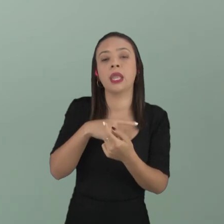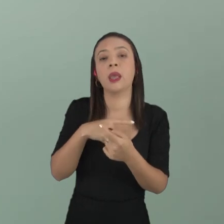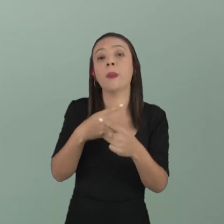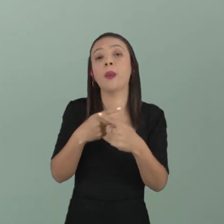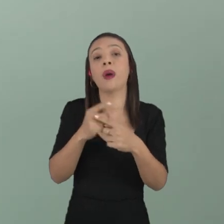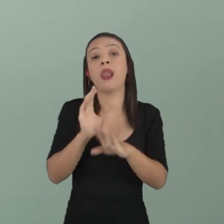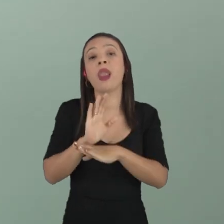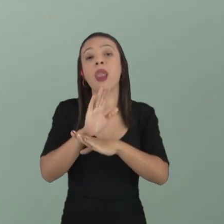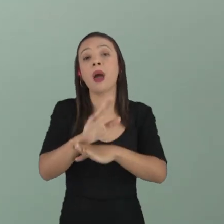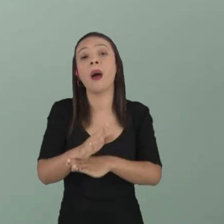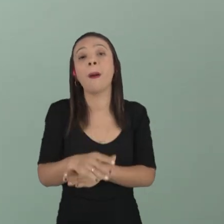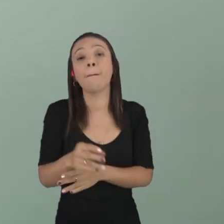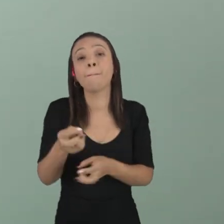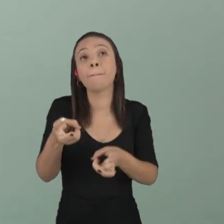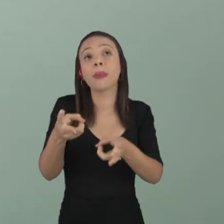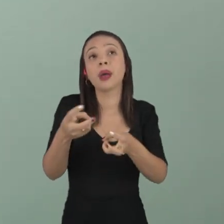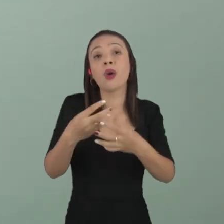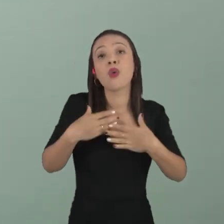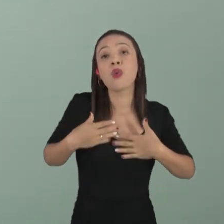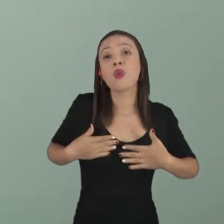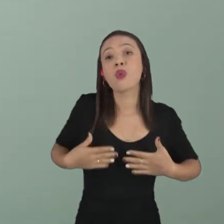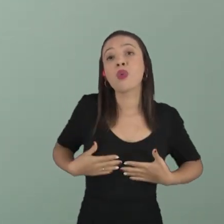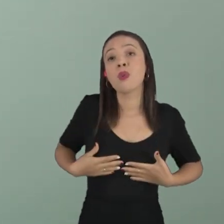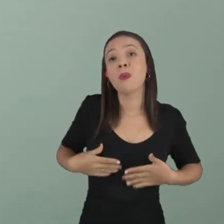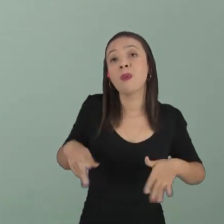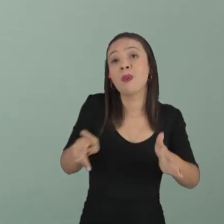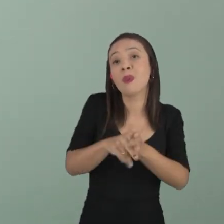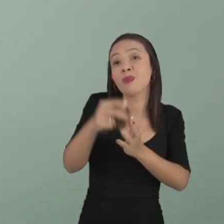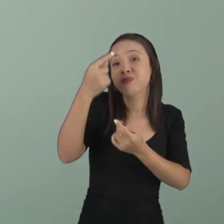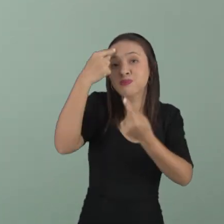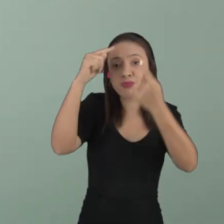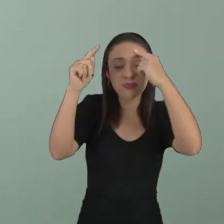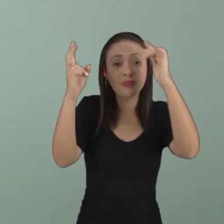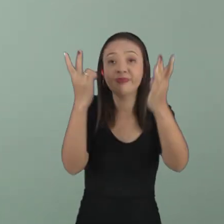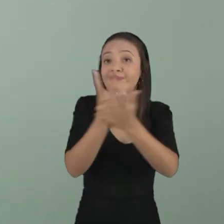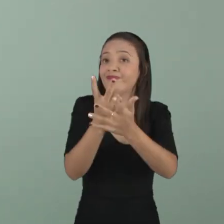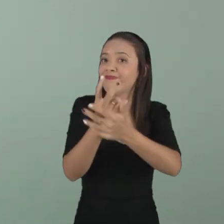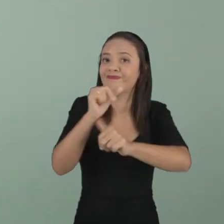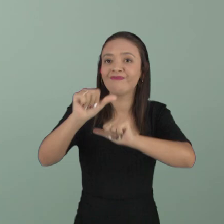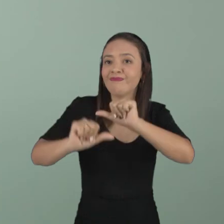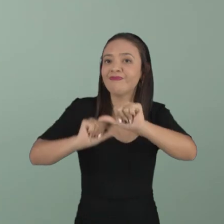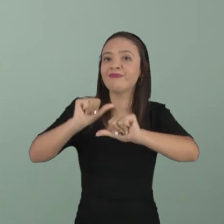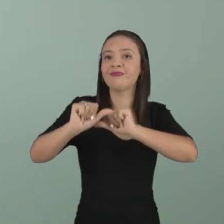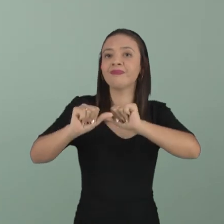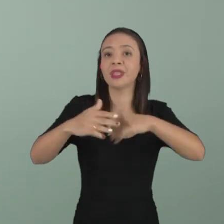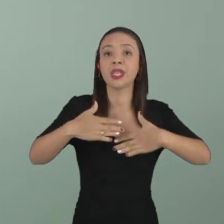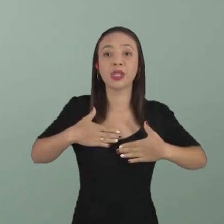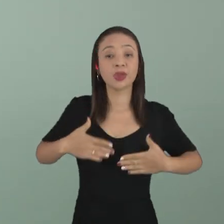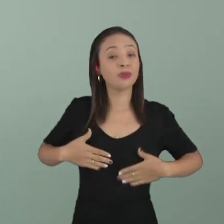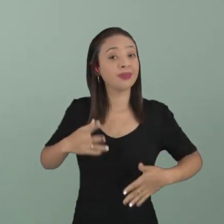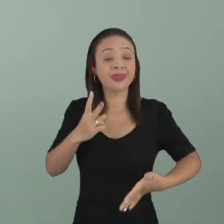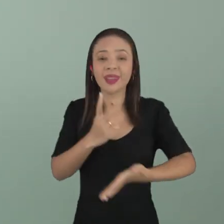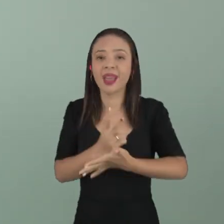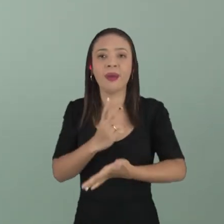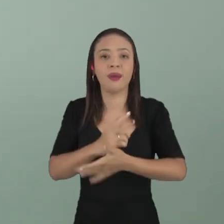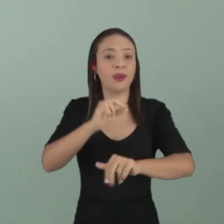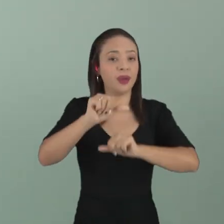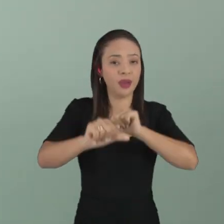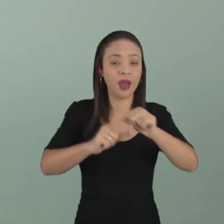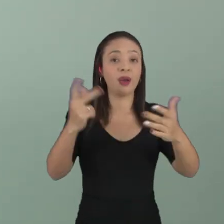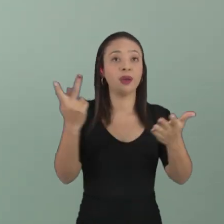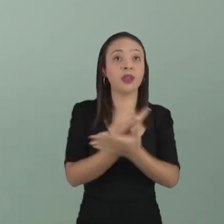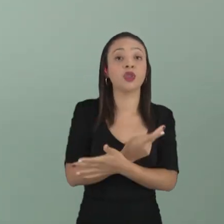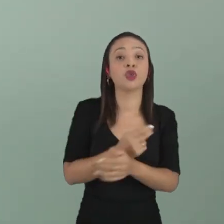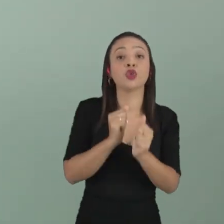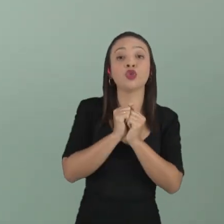porque isso nos ajuda a perceber o corpo como objeto de criação em constante transformação, e esse corpo ele se transforma juntamente